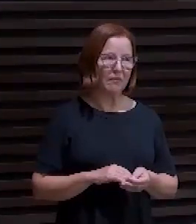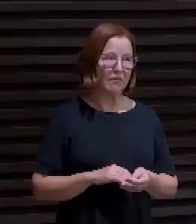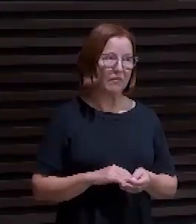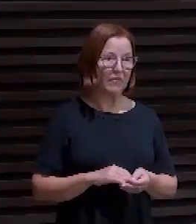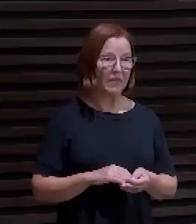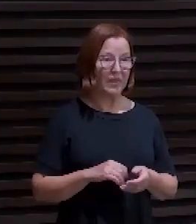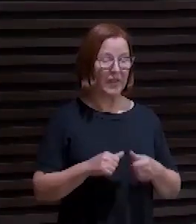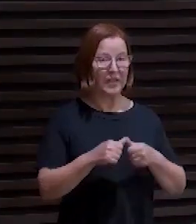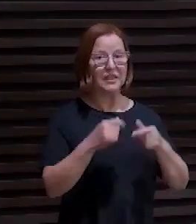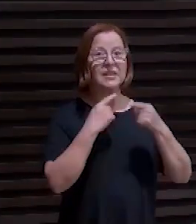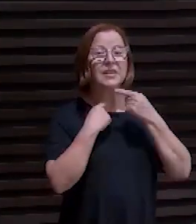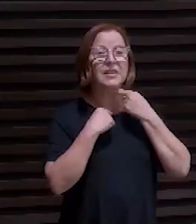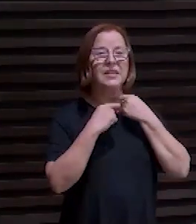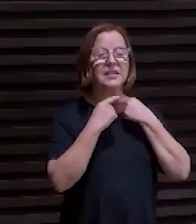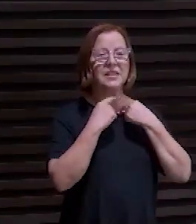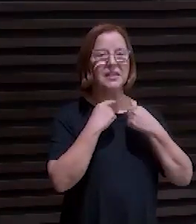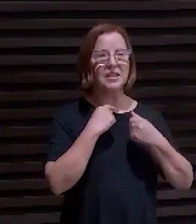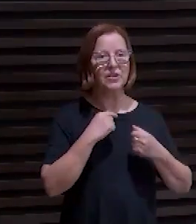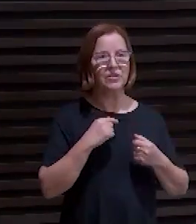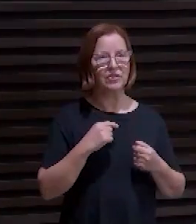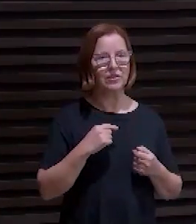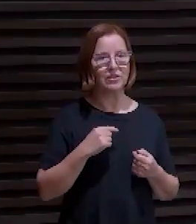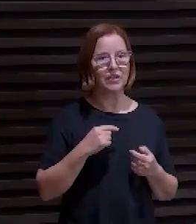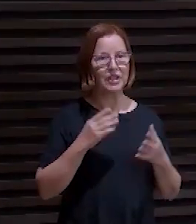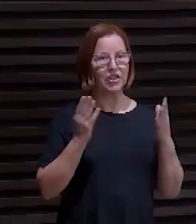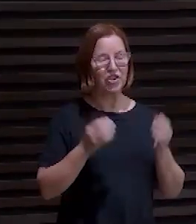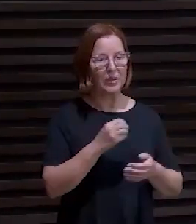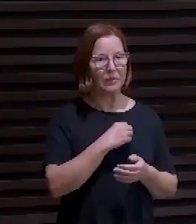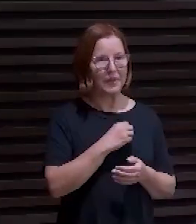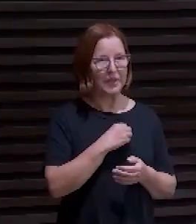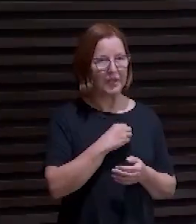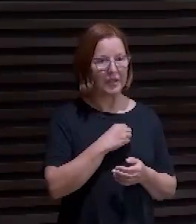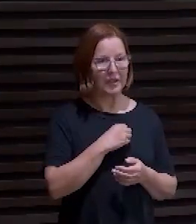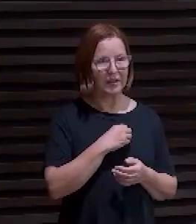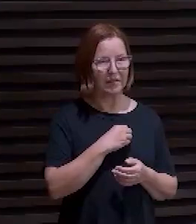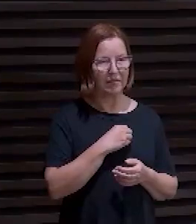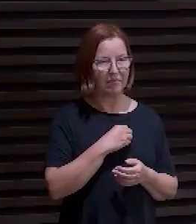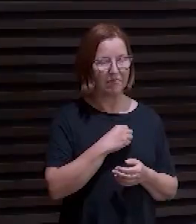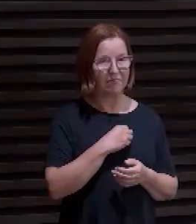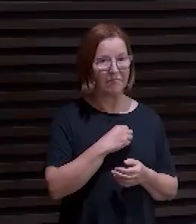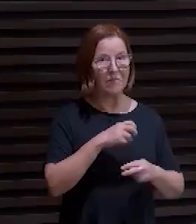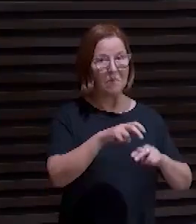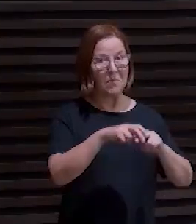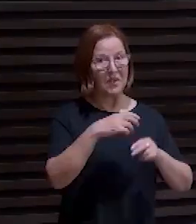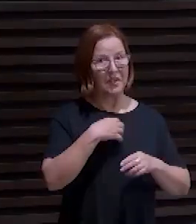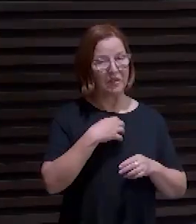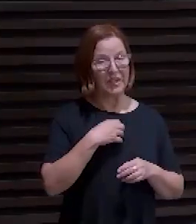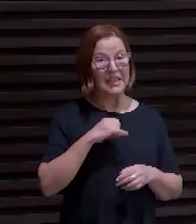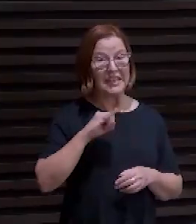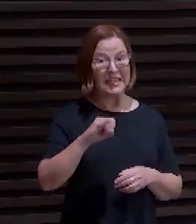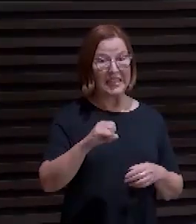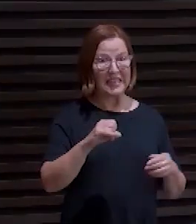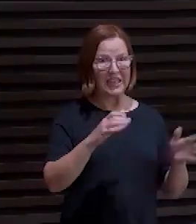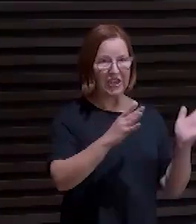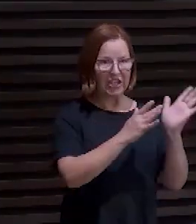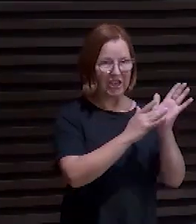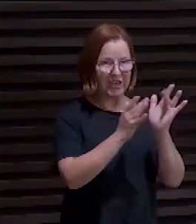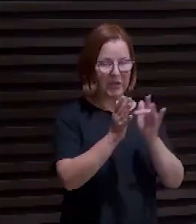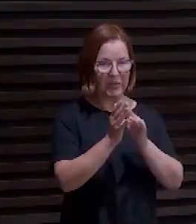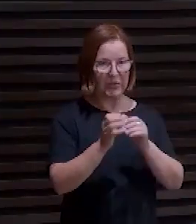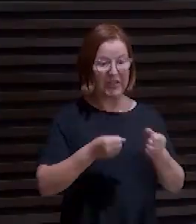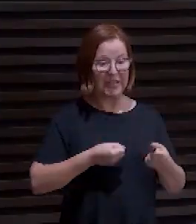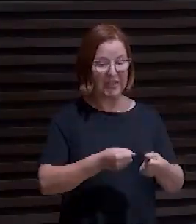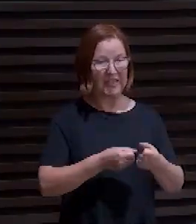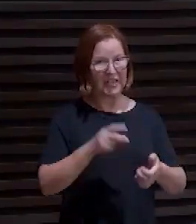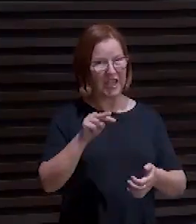Esses desejos já são pecaminosos por natureza. Se Jesus foi tentado como nós, parece